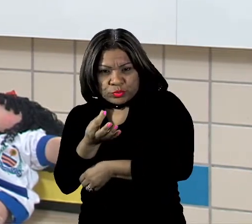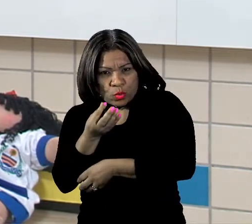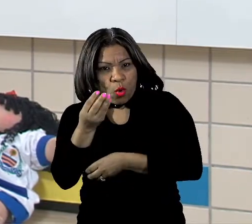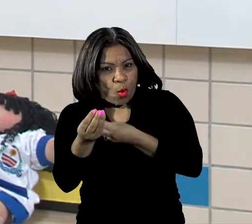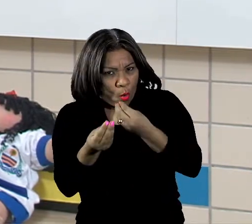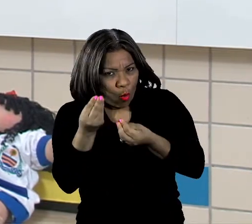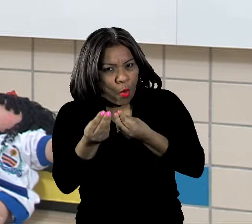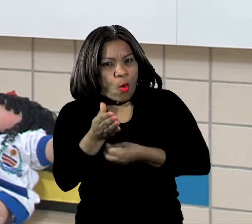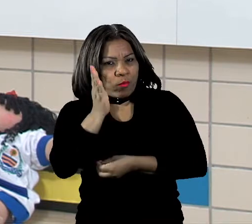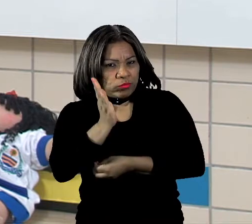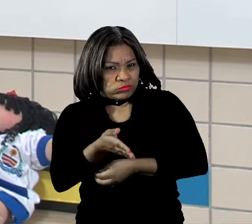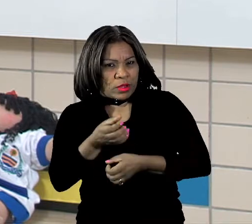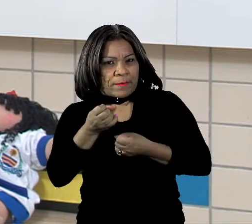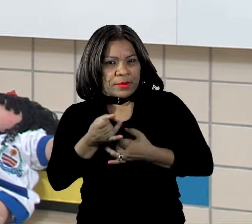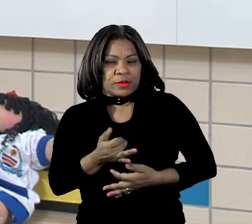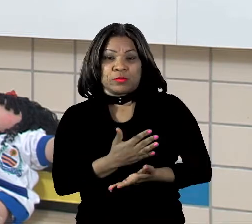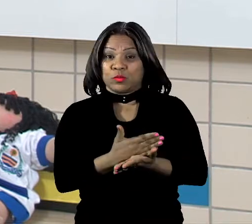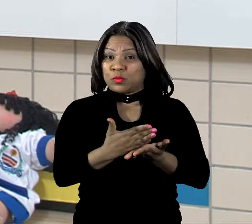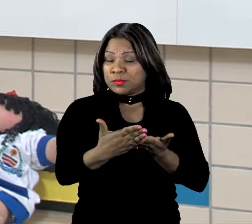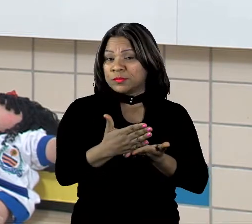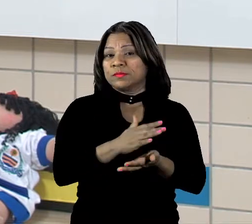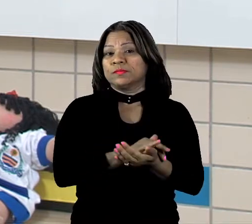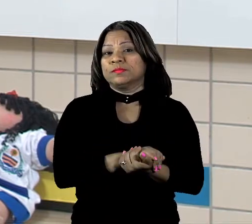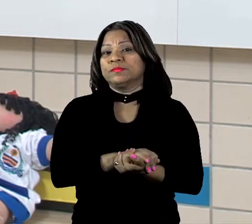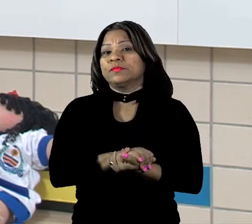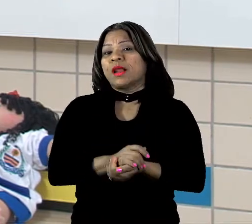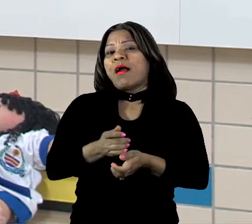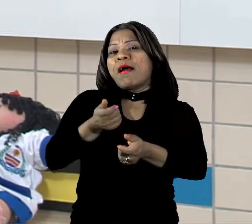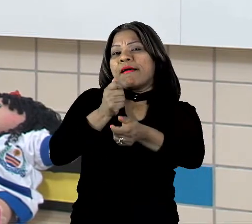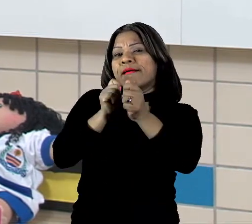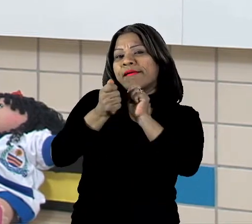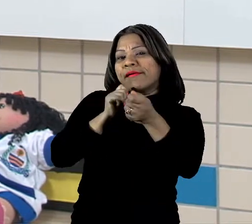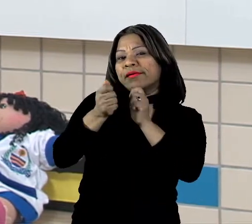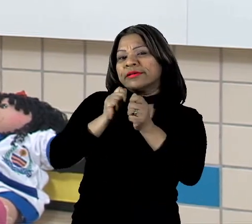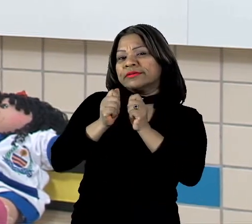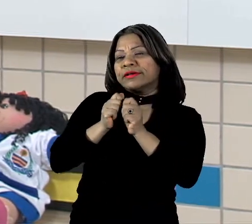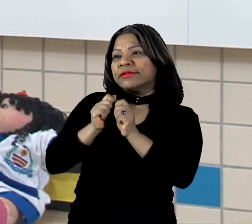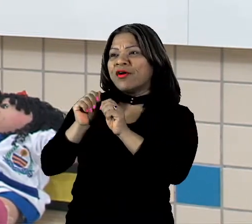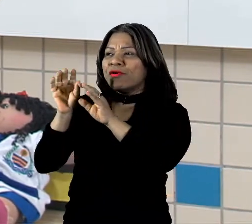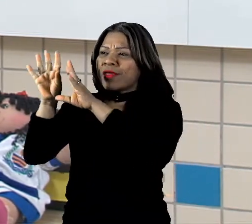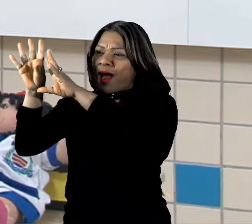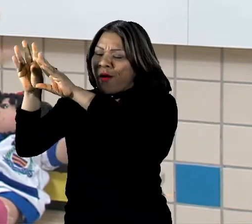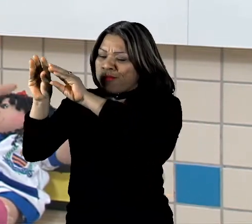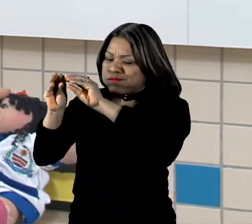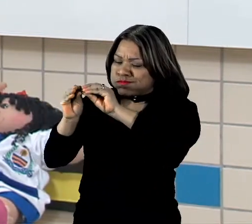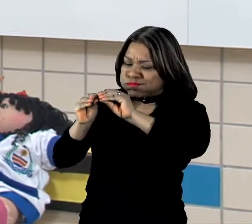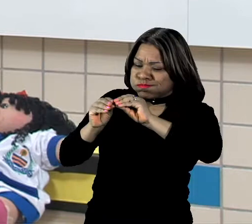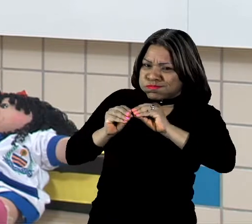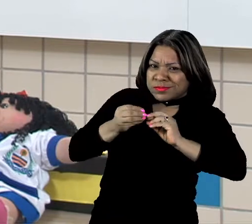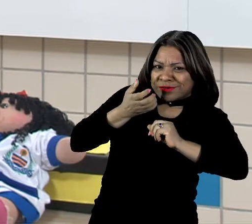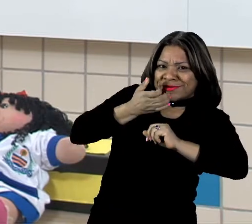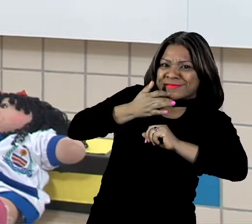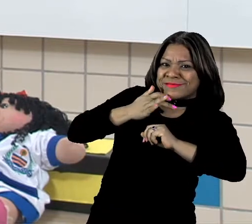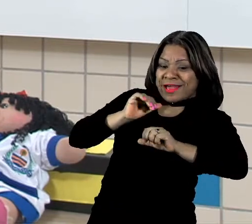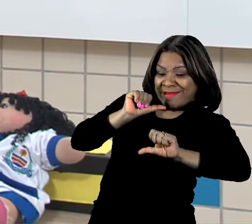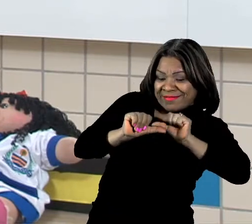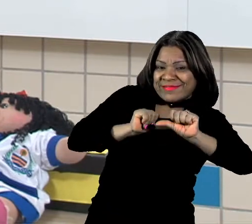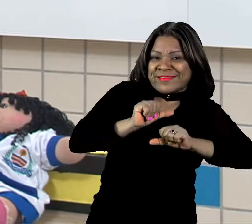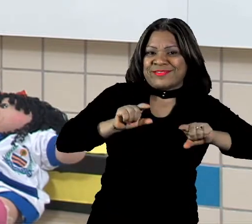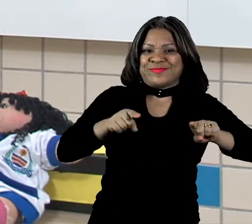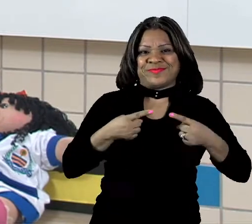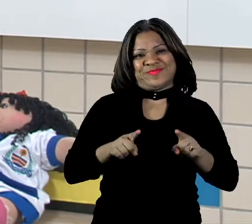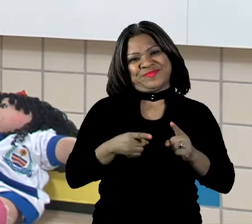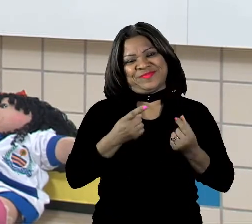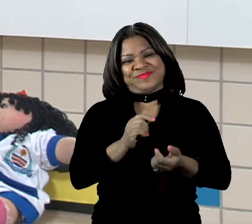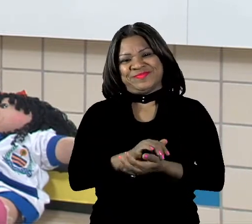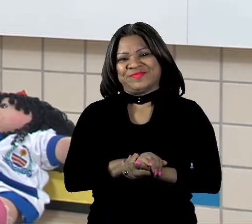início, essa entrevista, ela traz assim um lado mais infantil do lado musical. E os entrevistados